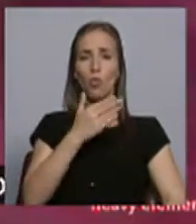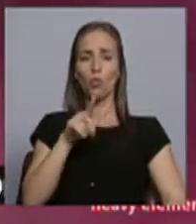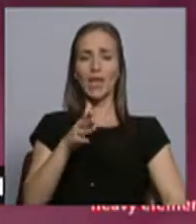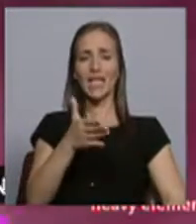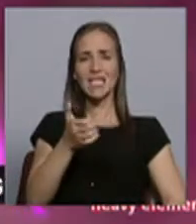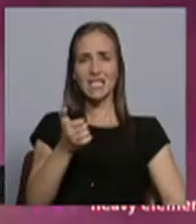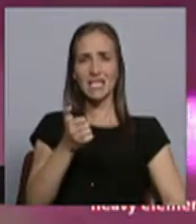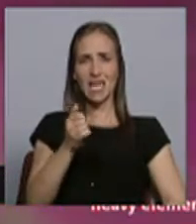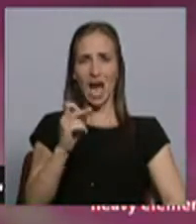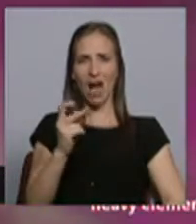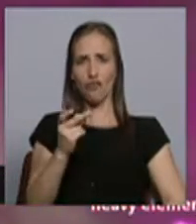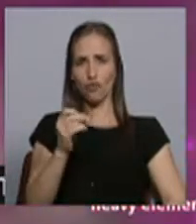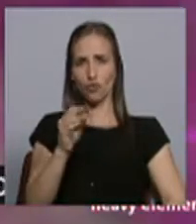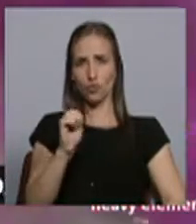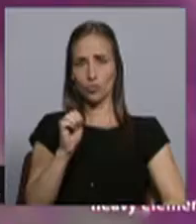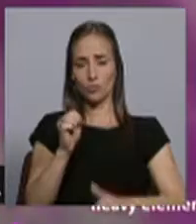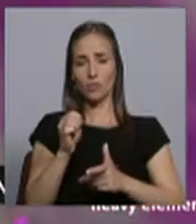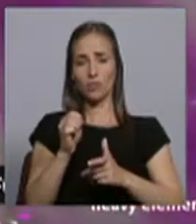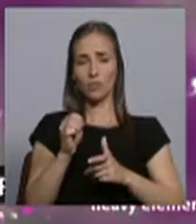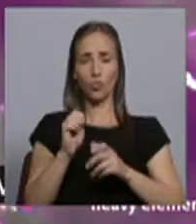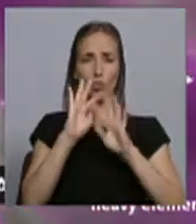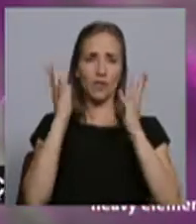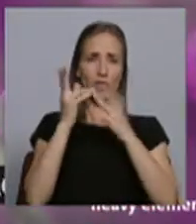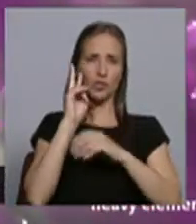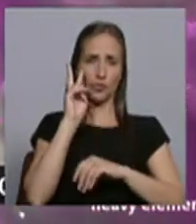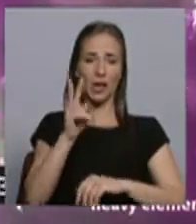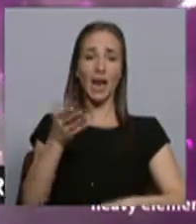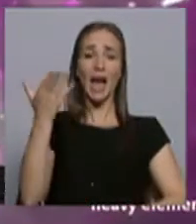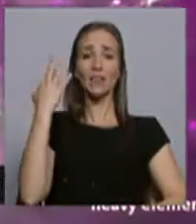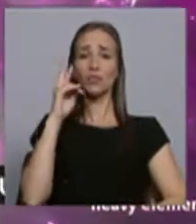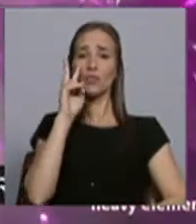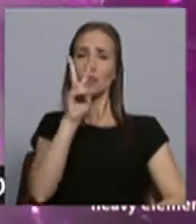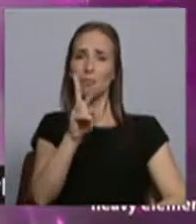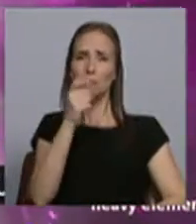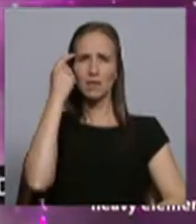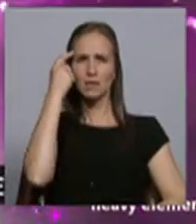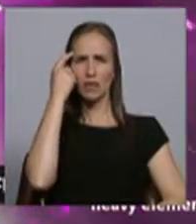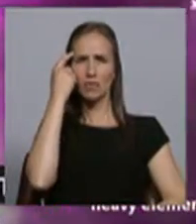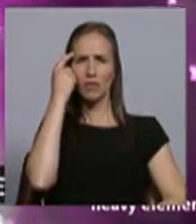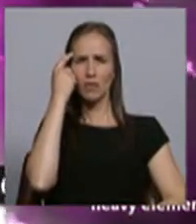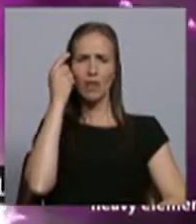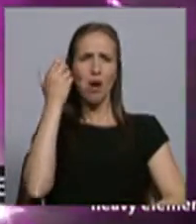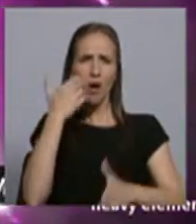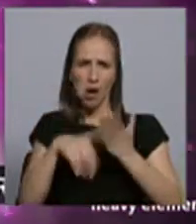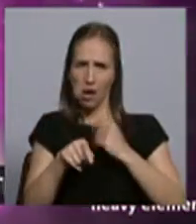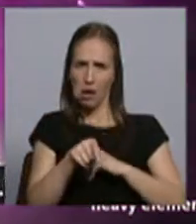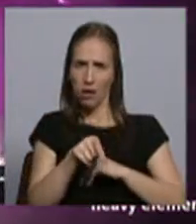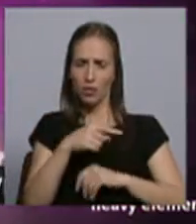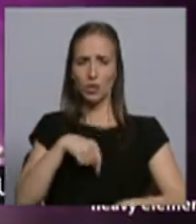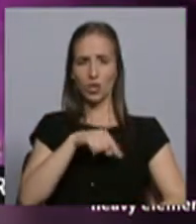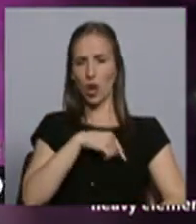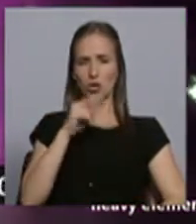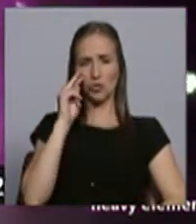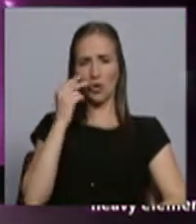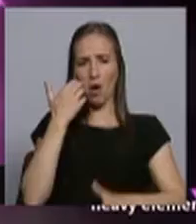observável. E mais. Quando os astrónomos primeiramente olharam para aquilo, pensaram, será que isto é um acaso? Será que nós estamos a ver isto apenas por acaso?